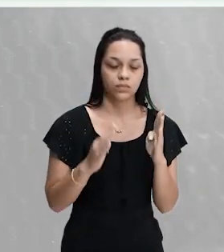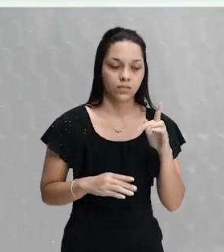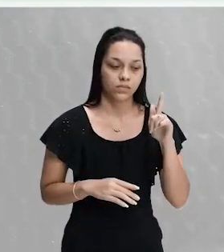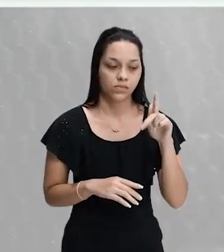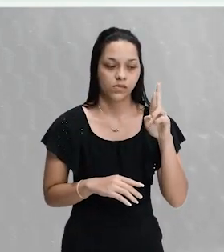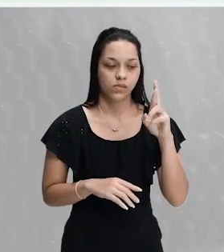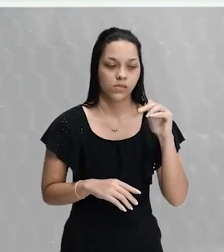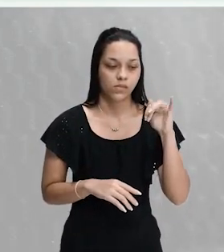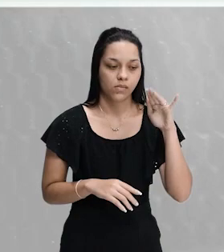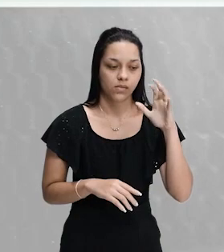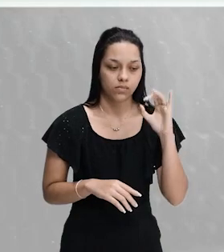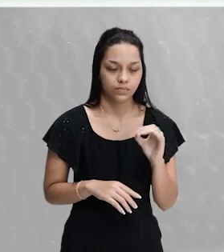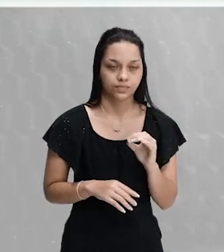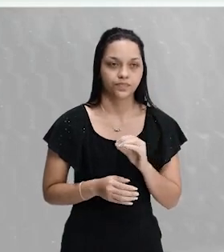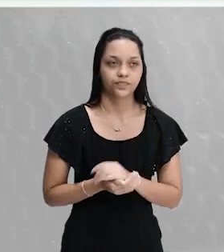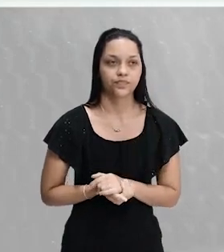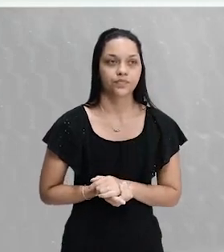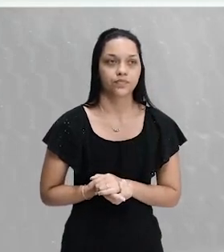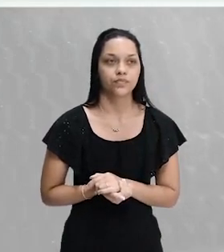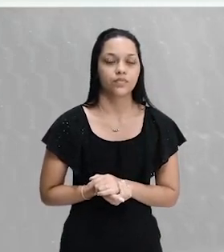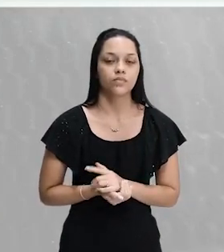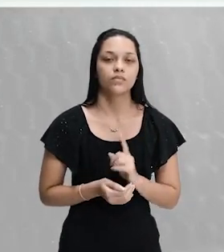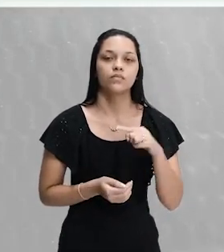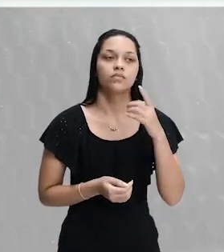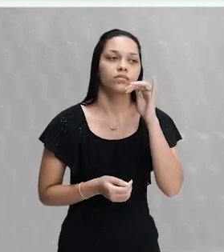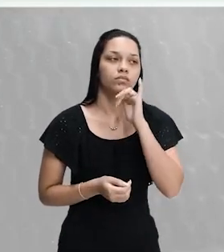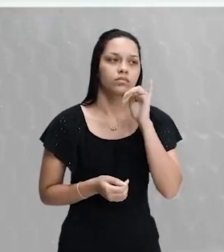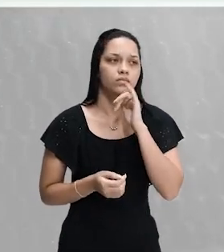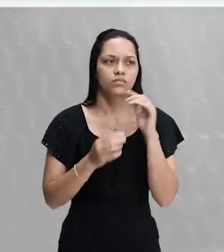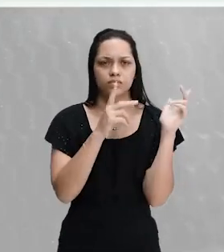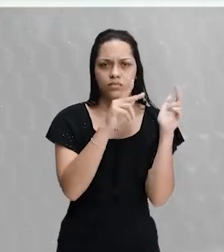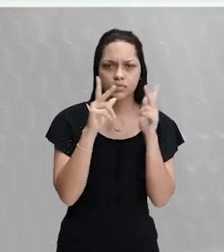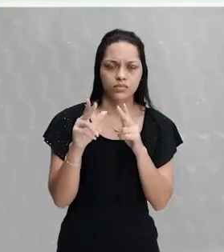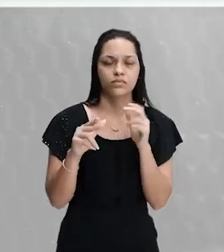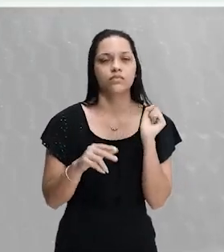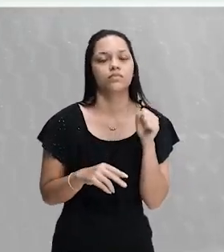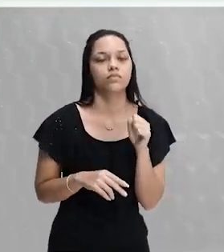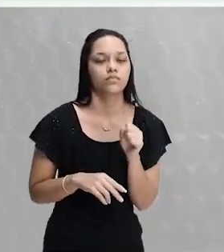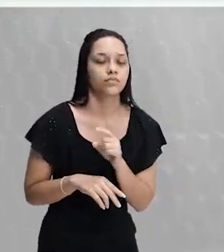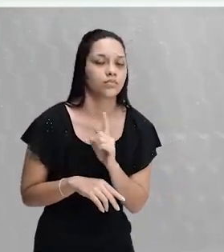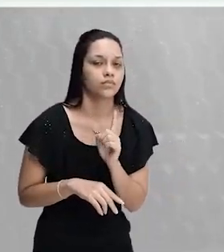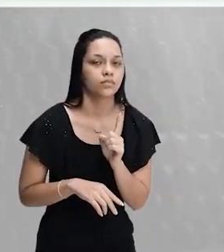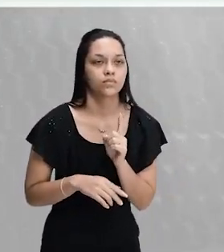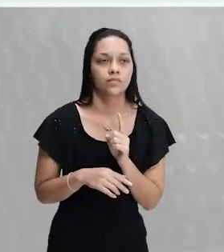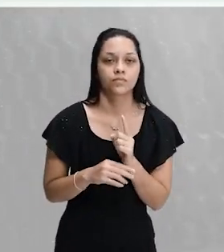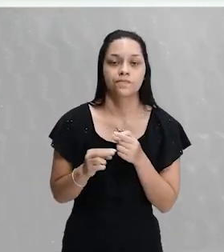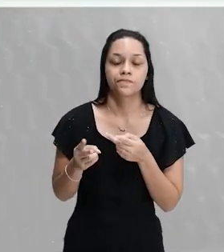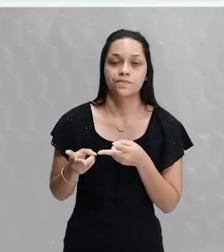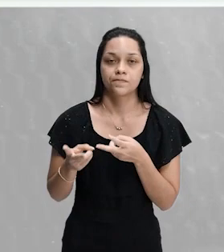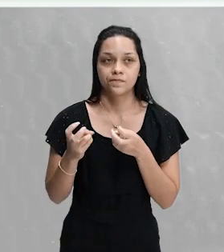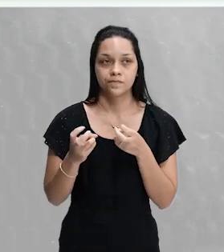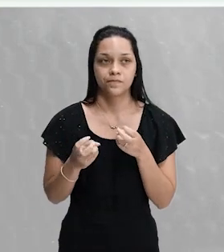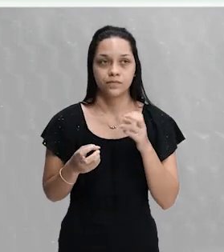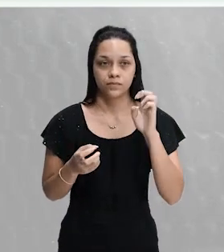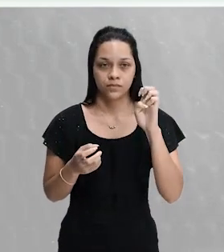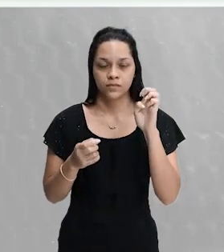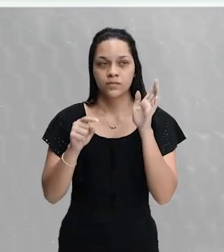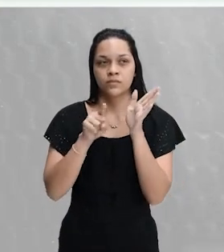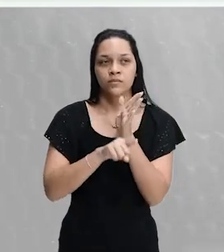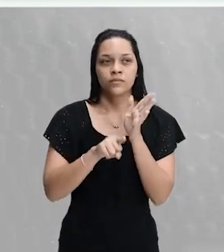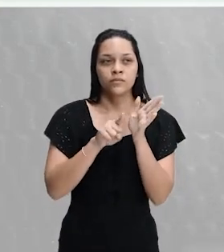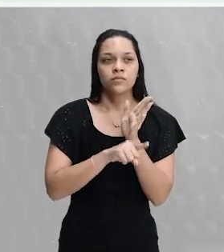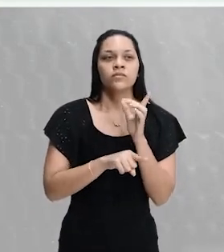desse outro exemplo aqui. Ó. Coloquei outro exemplo, professor, é igualzinho, não é igual. Aqui perceba que esse A aqui é negativo,